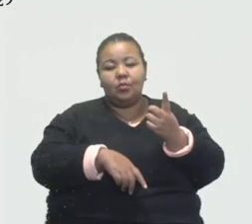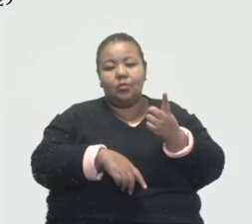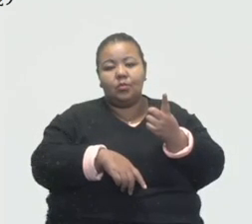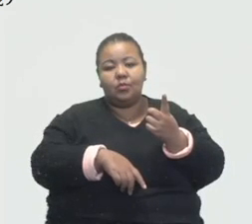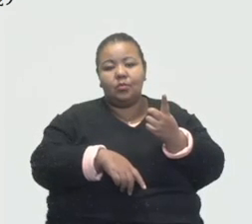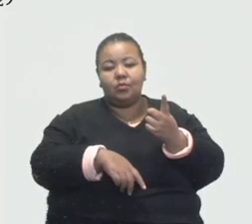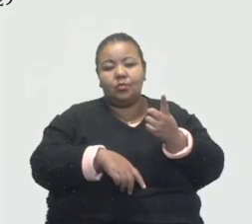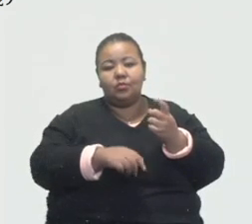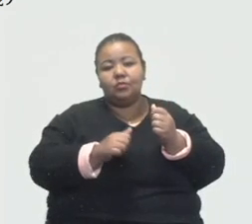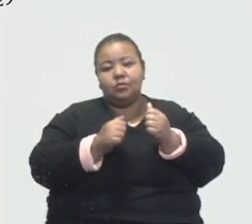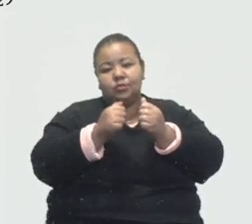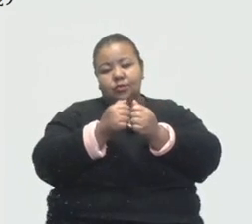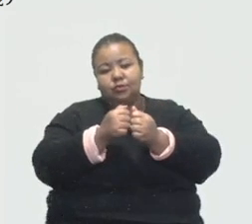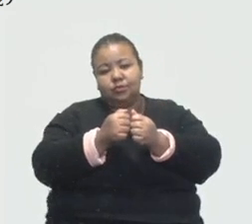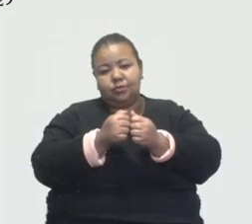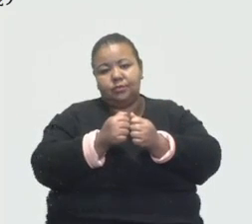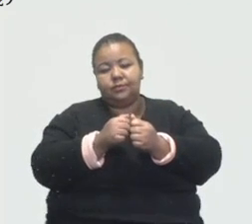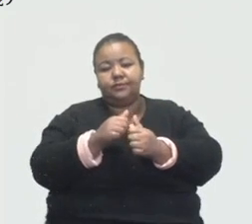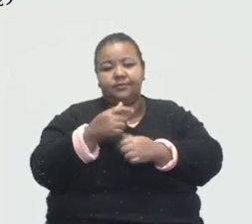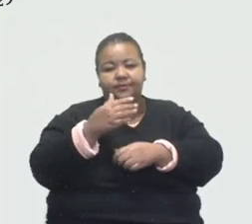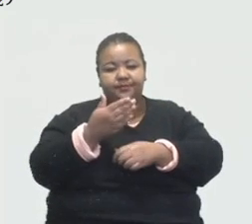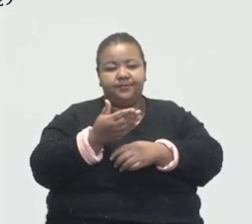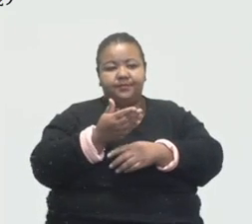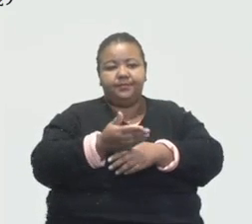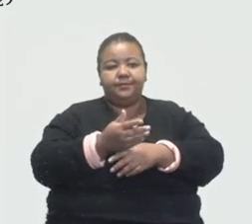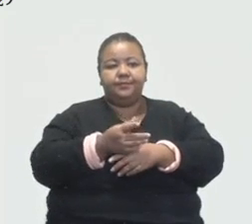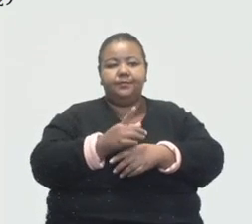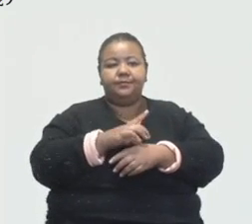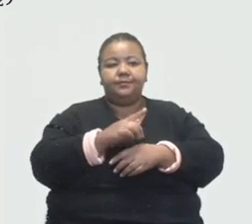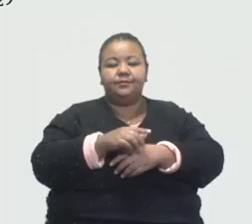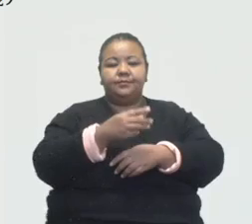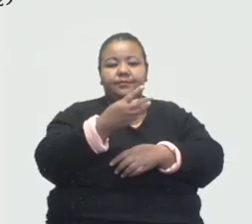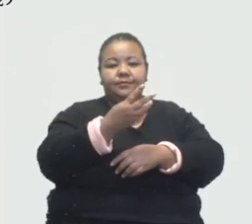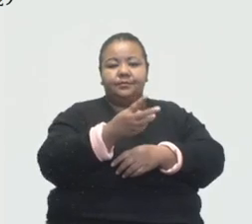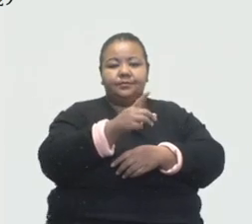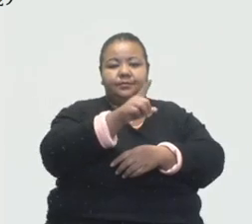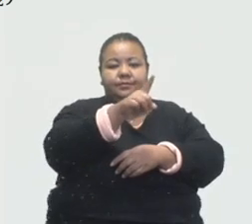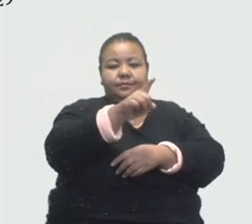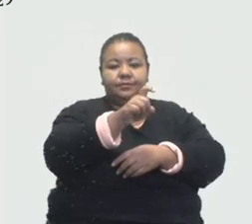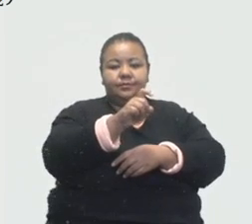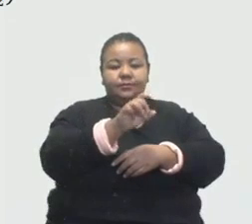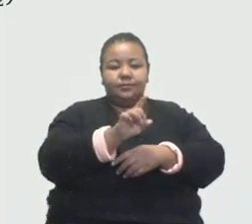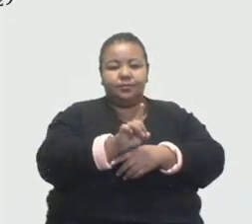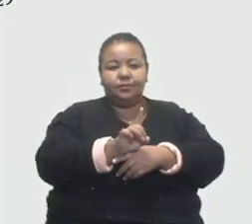ficar junto. Então, veja, aqui temos 3x1